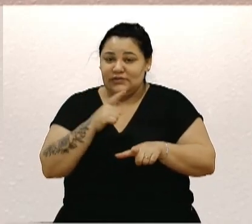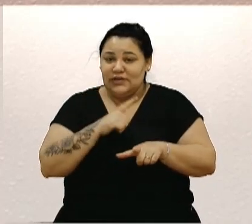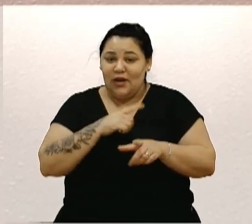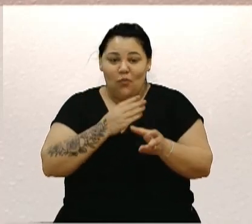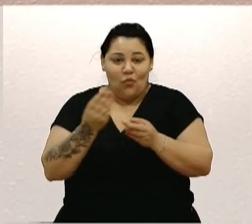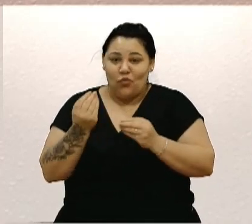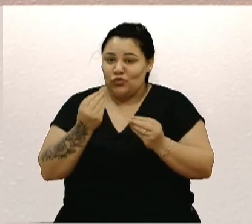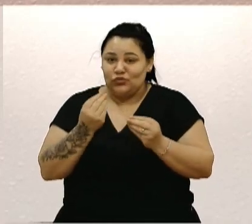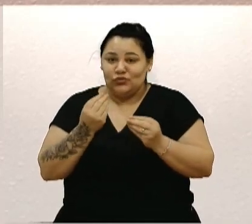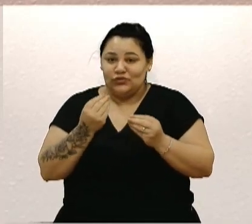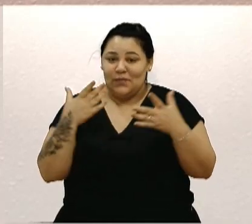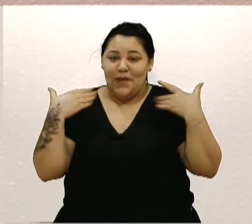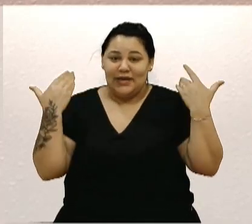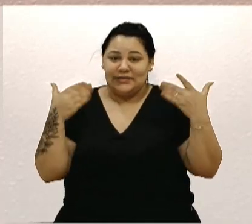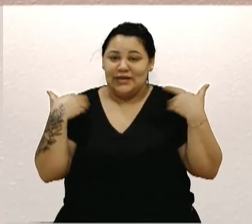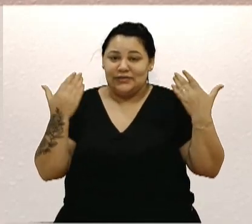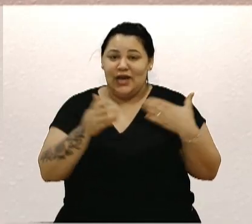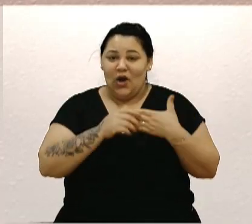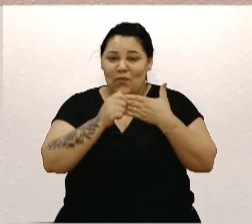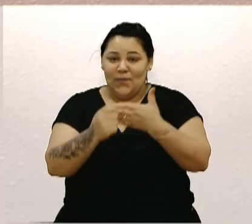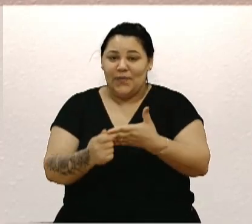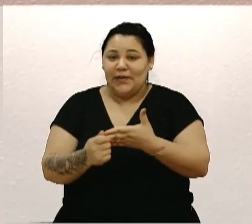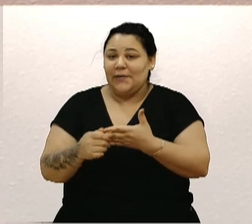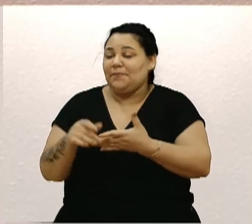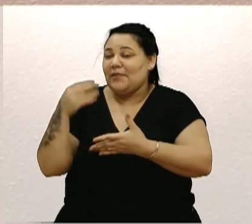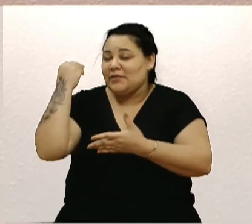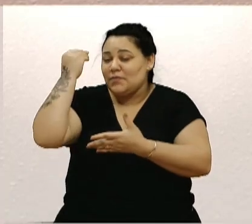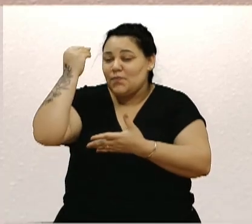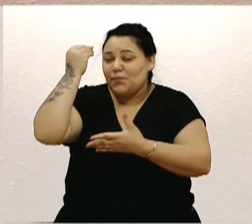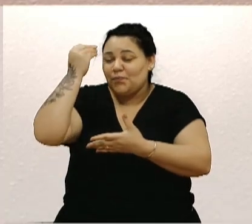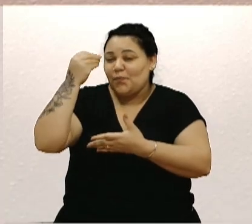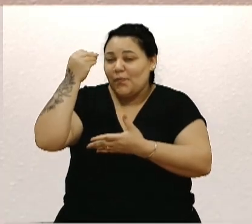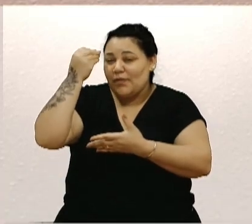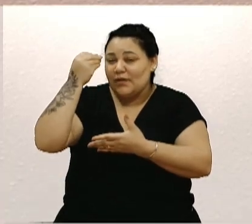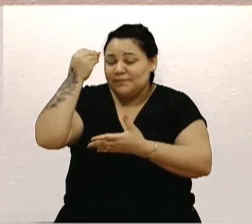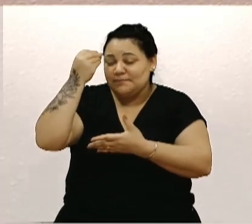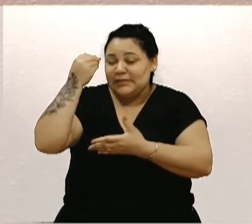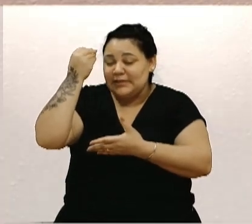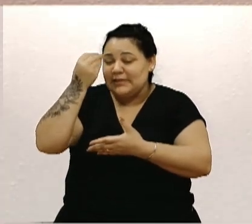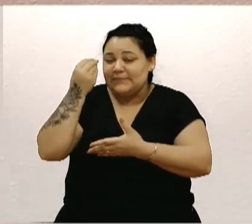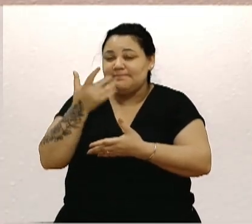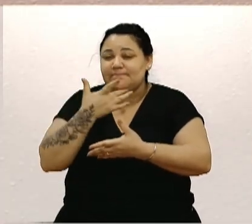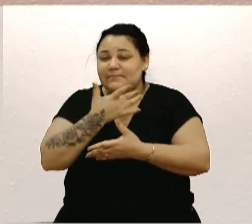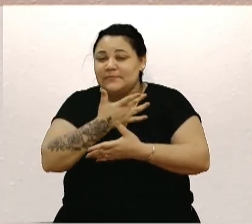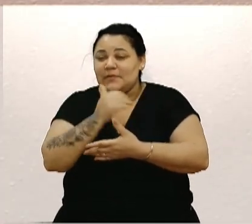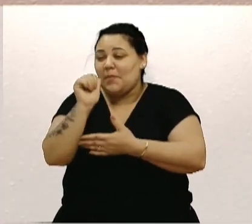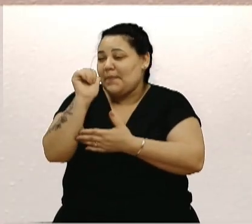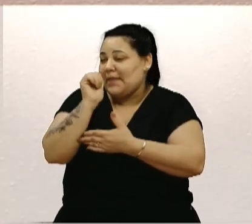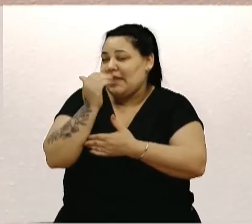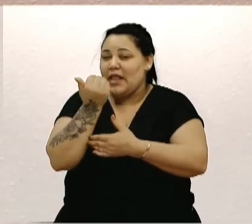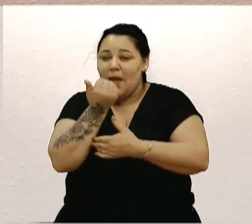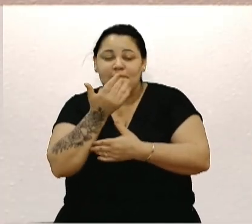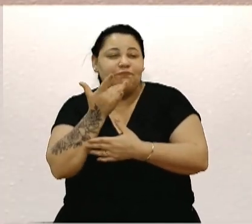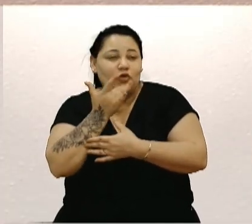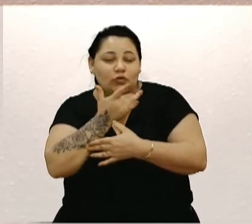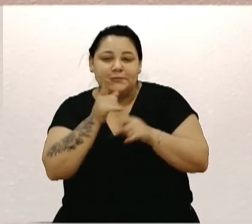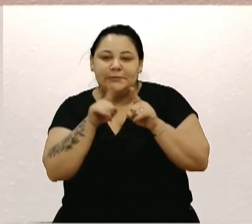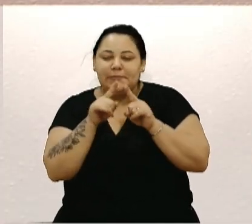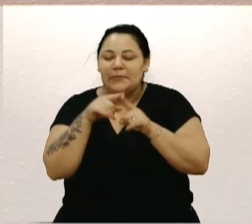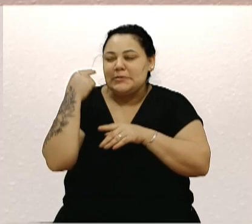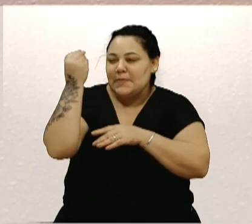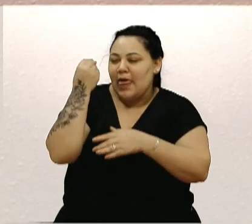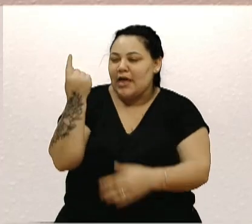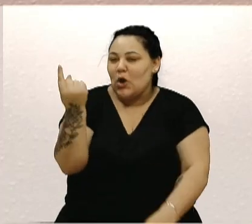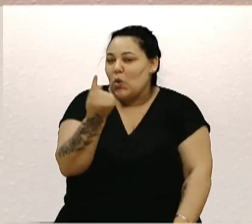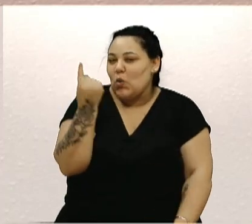passeios guiados, degustações e eventos especiais para os visitantes, proporcionando uma experiência única e imersiva